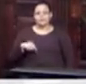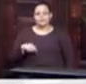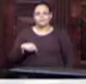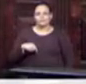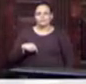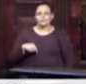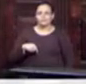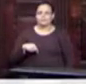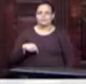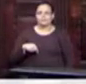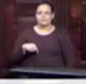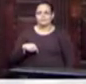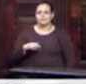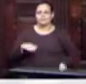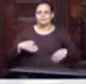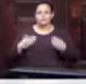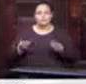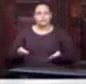quando